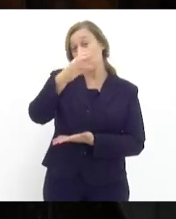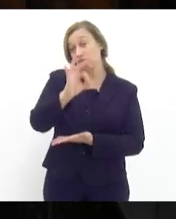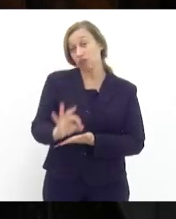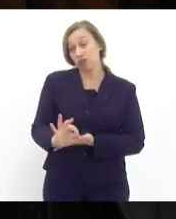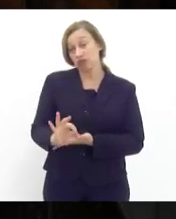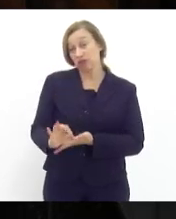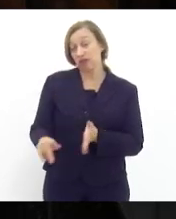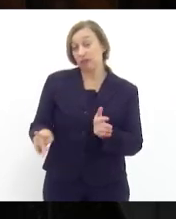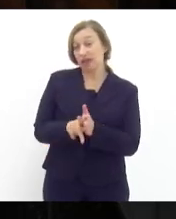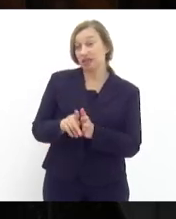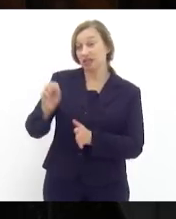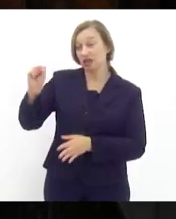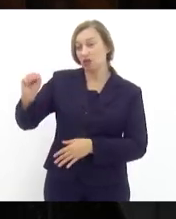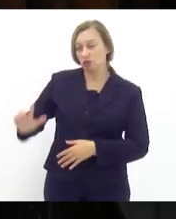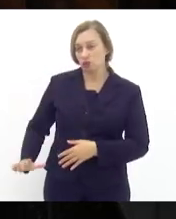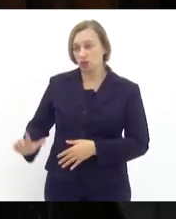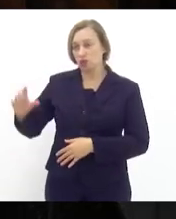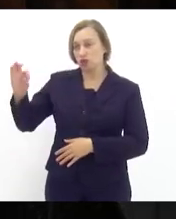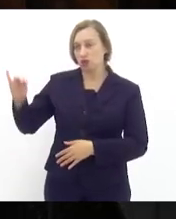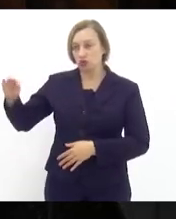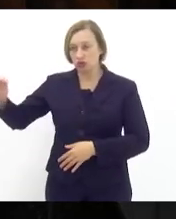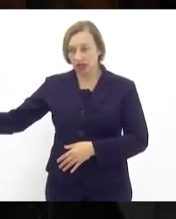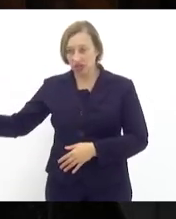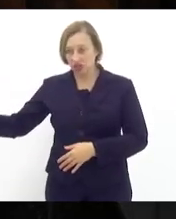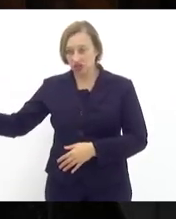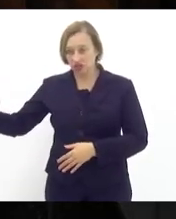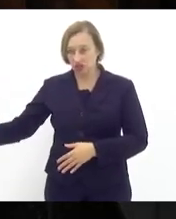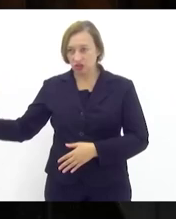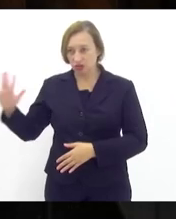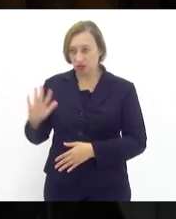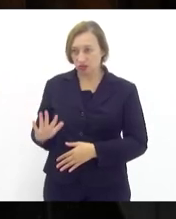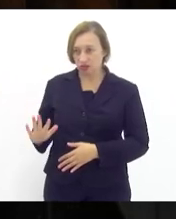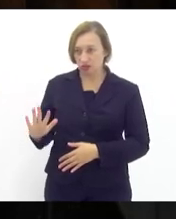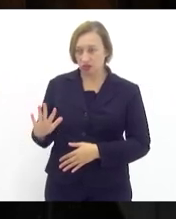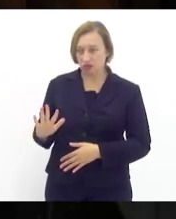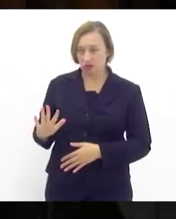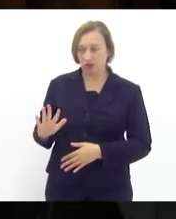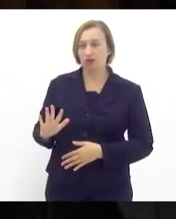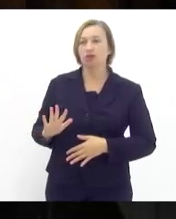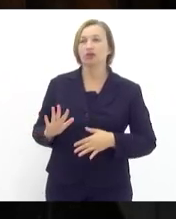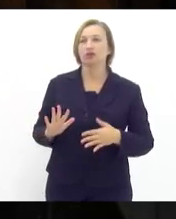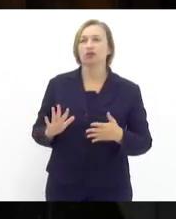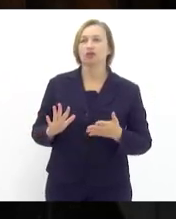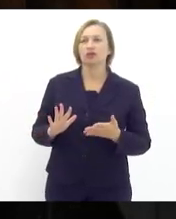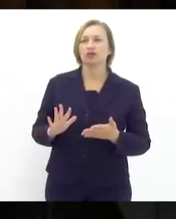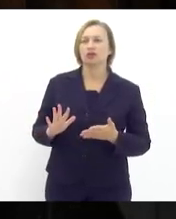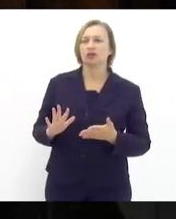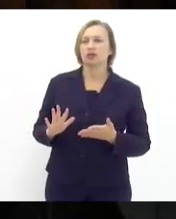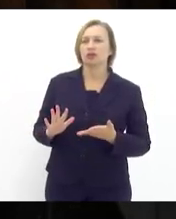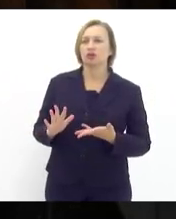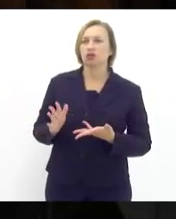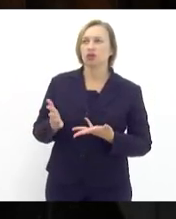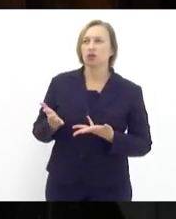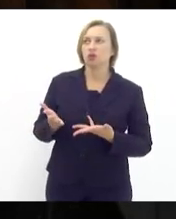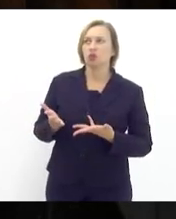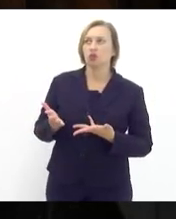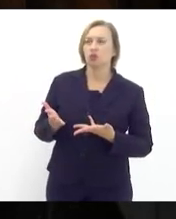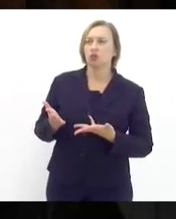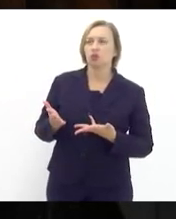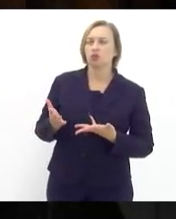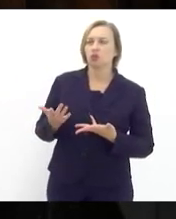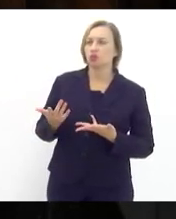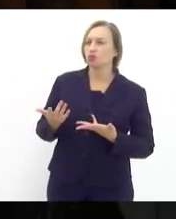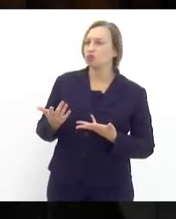são do Sul Sudeste e o sul sudeste sucumbi desculpe o Brasil